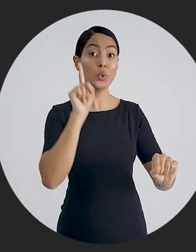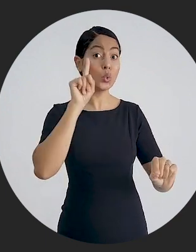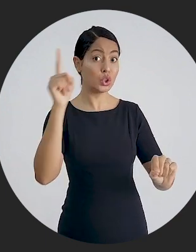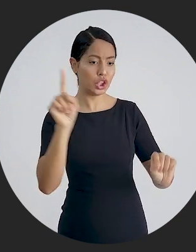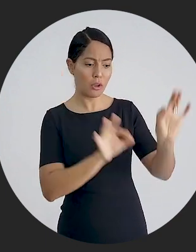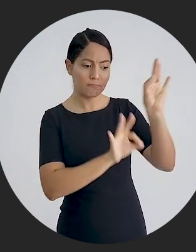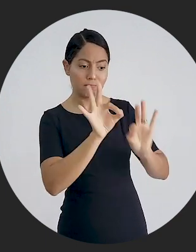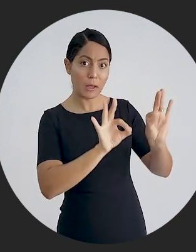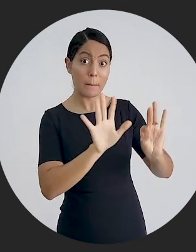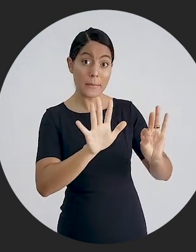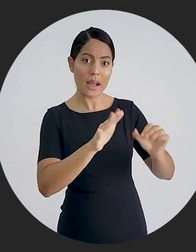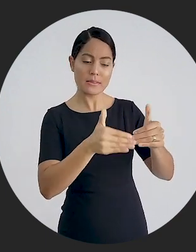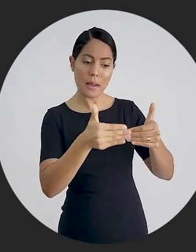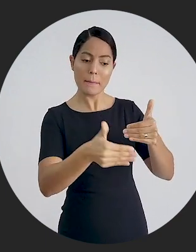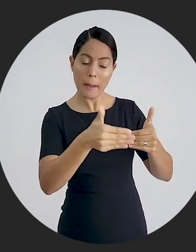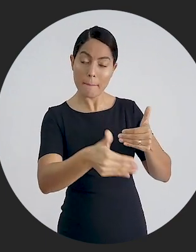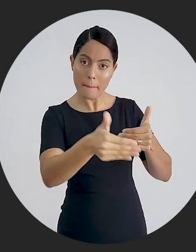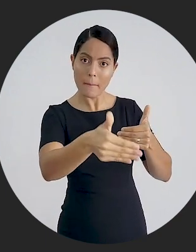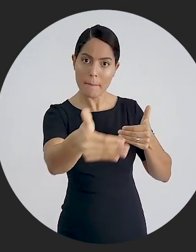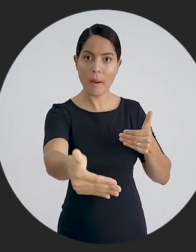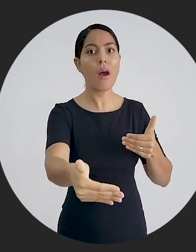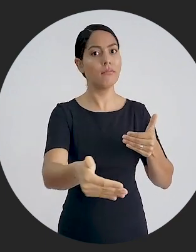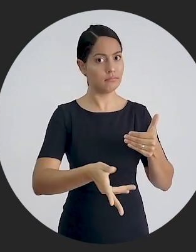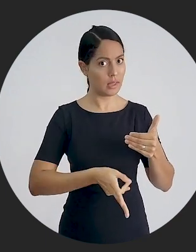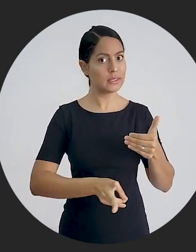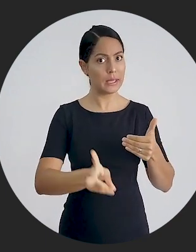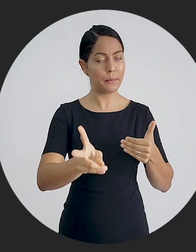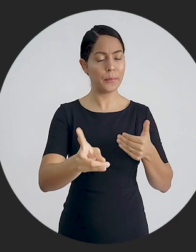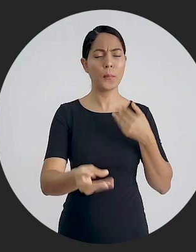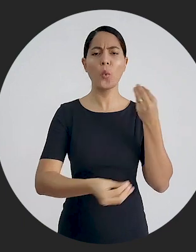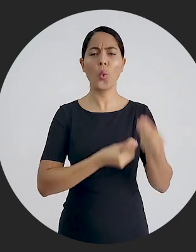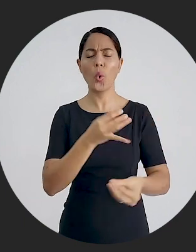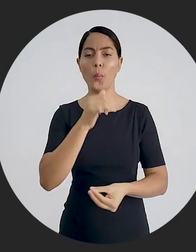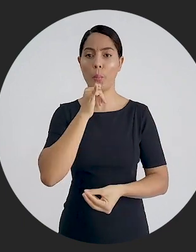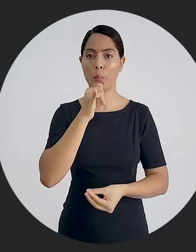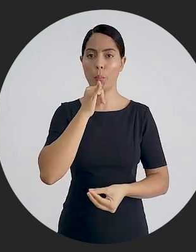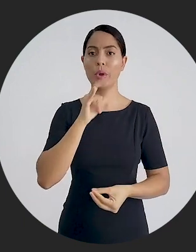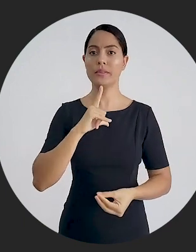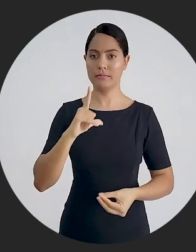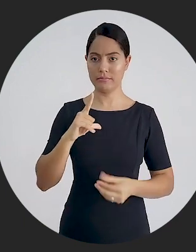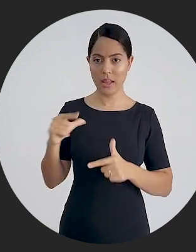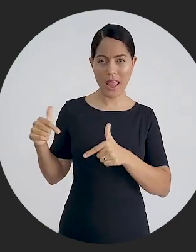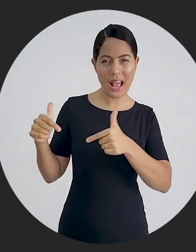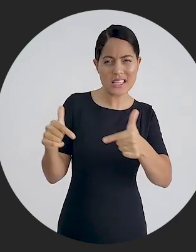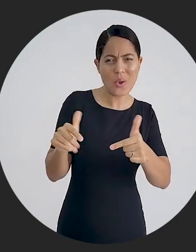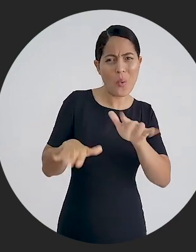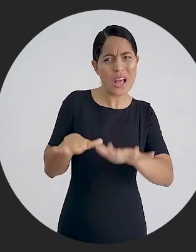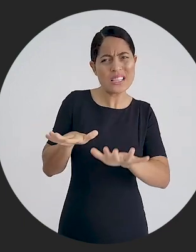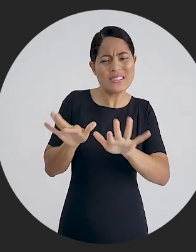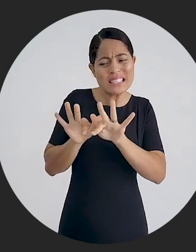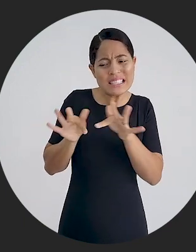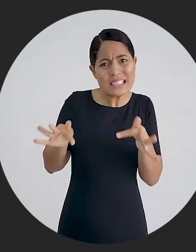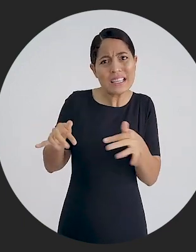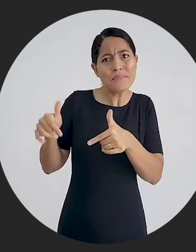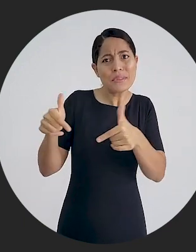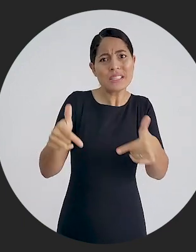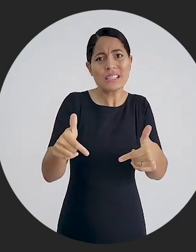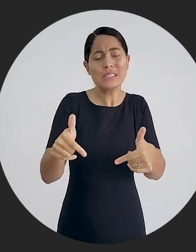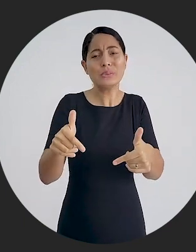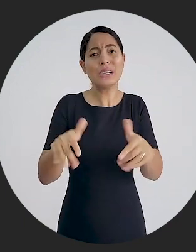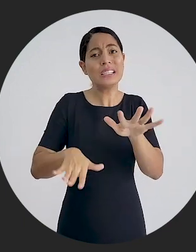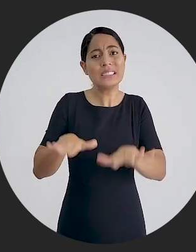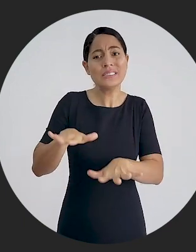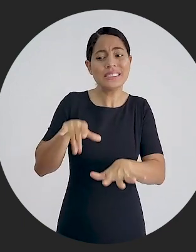porque não é só naquele dia que você planeja. Ele vai acompanhando a execução e todas as ações, seja ela assim,